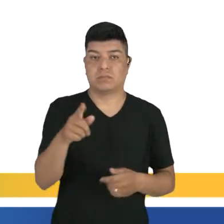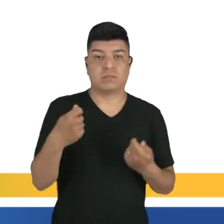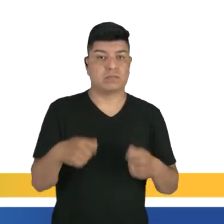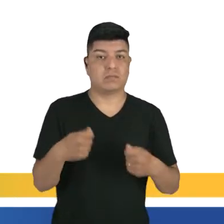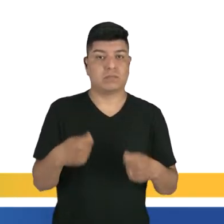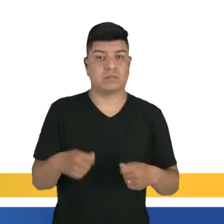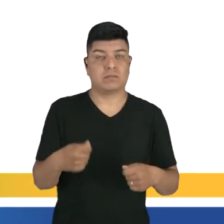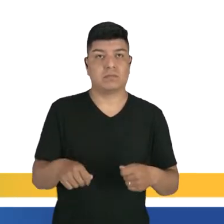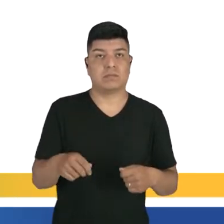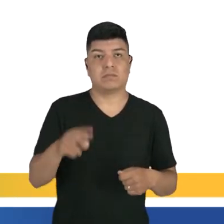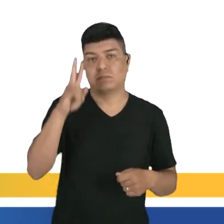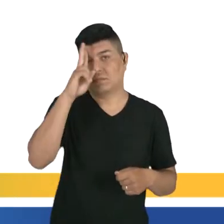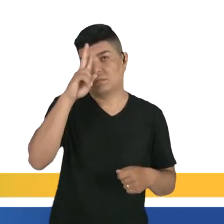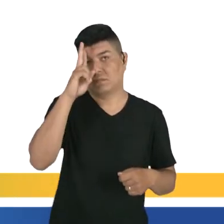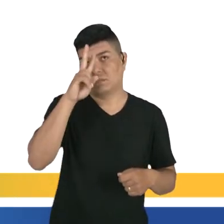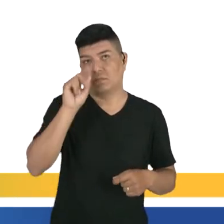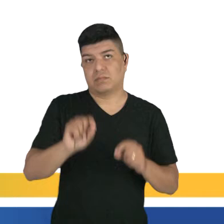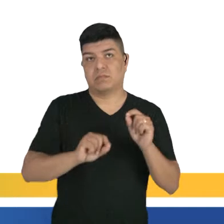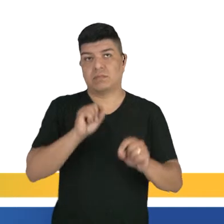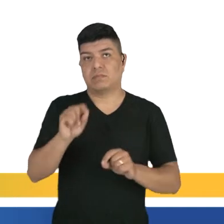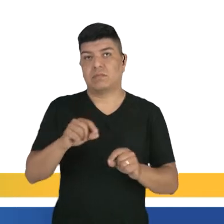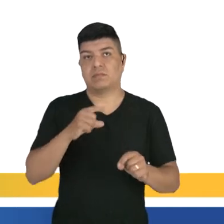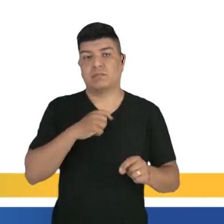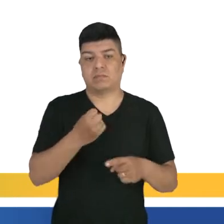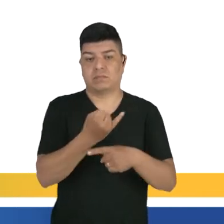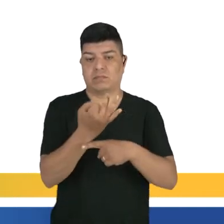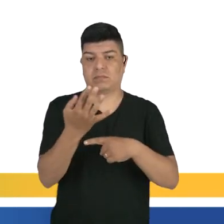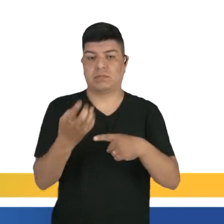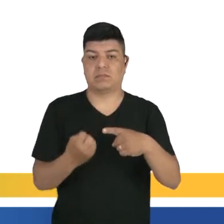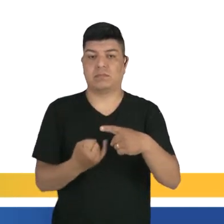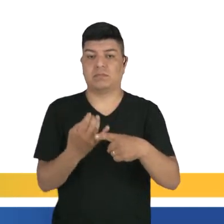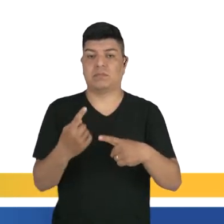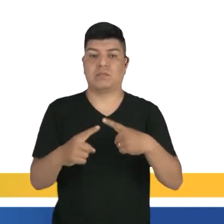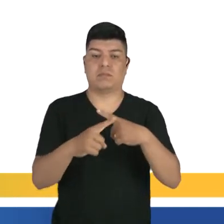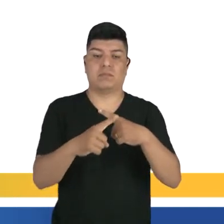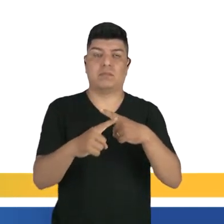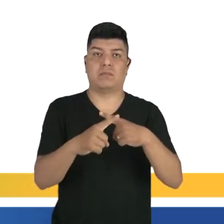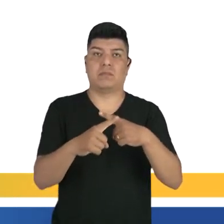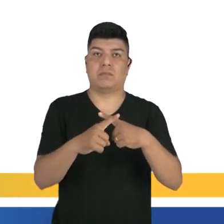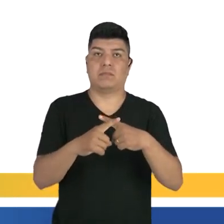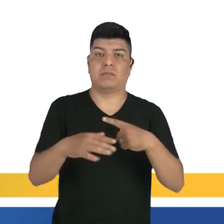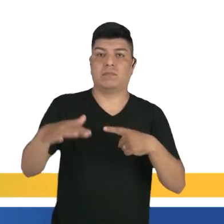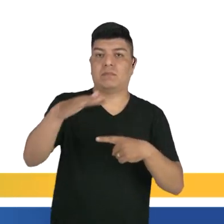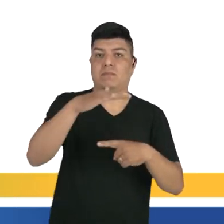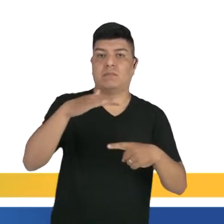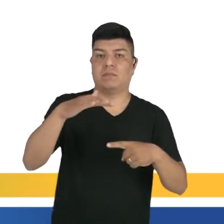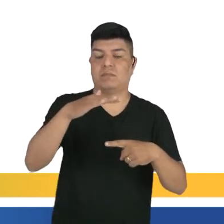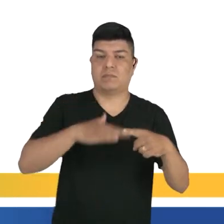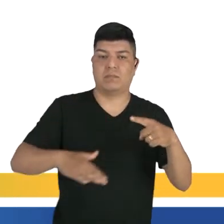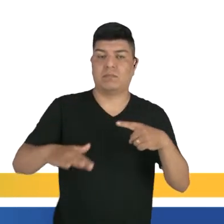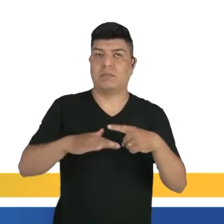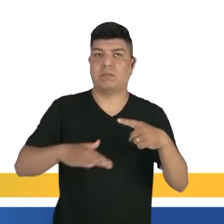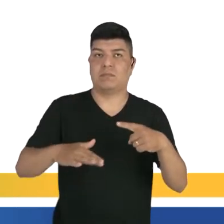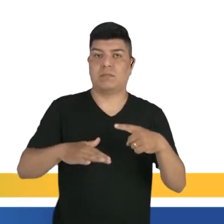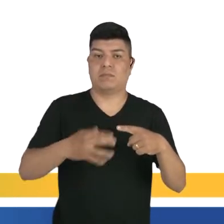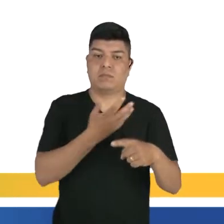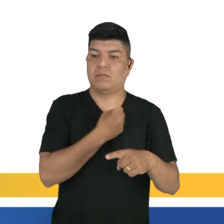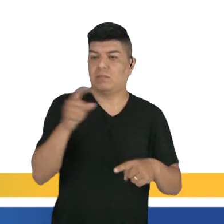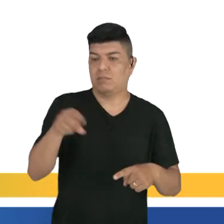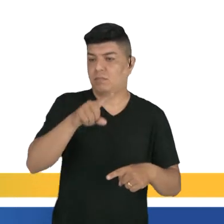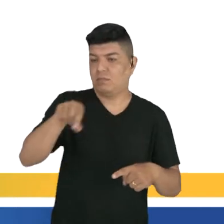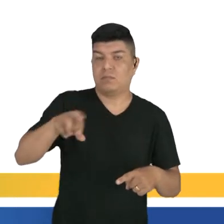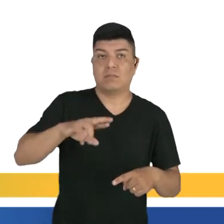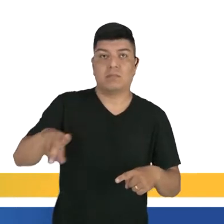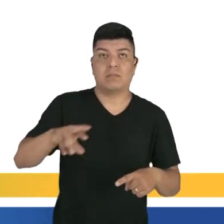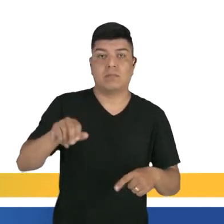vocês têm que lembrar que quando tem uma fração e eu multiplico em cima e embaixo por um número não nulo, eu